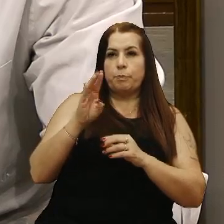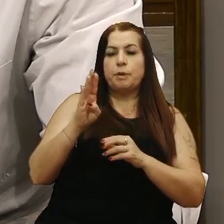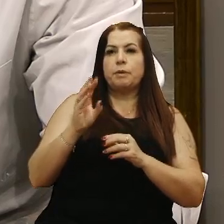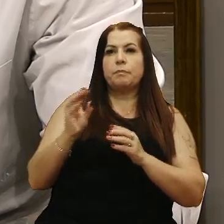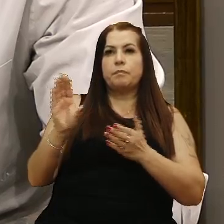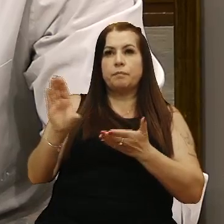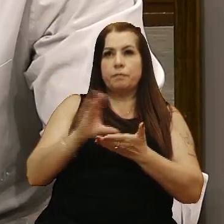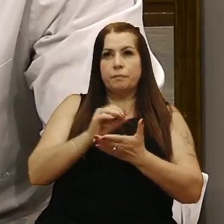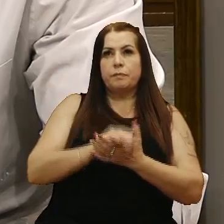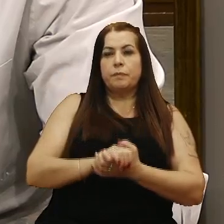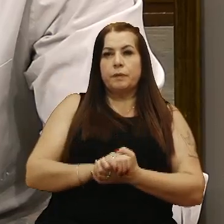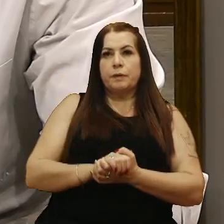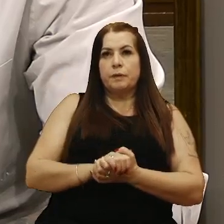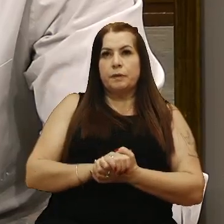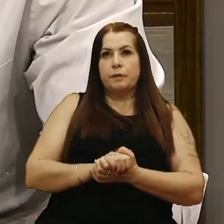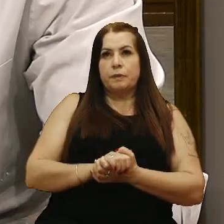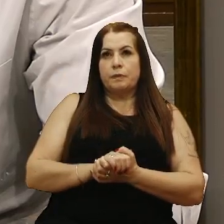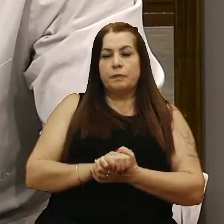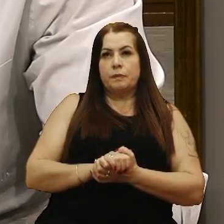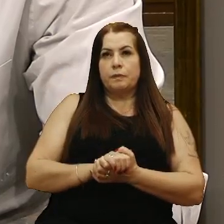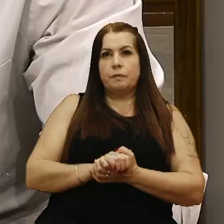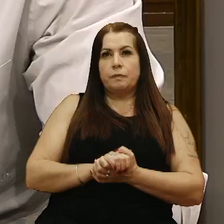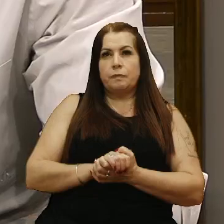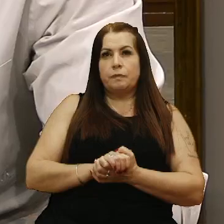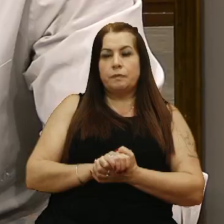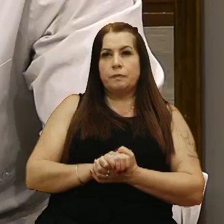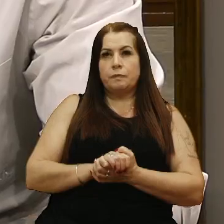repasse, na questão do